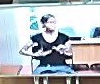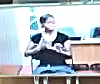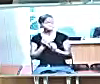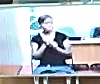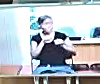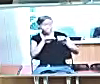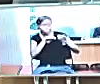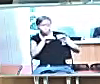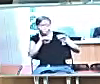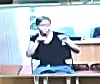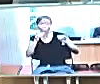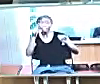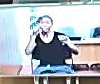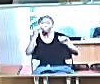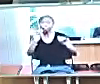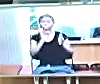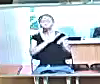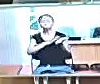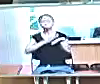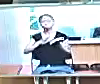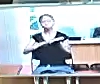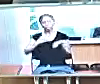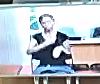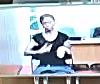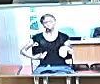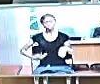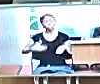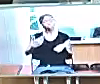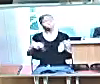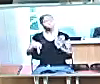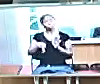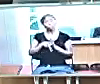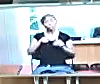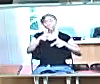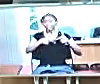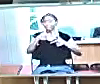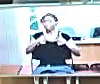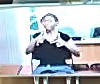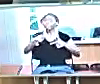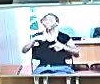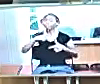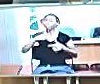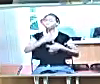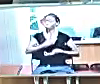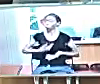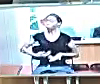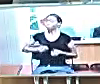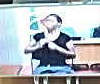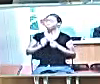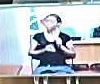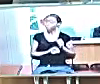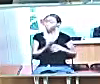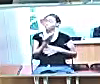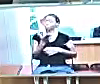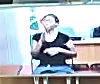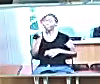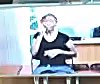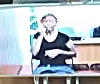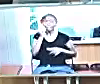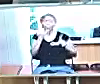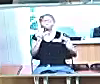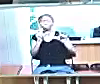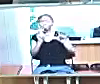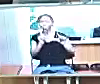conter os gastos públicos então são iniciativas que o governo tem tomado para tentar minimizar um pouco esse cenário tão difícil